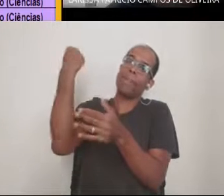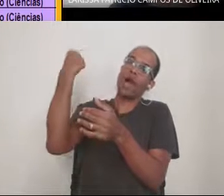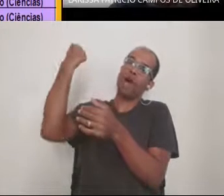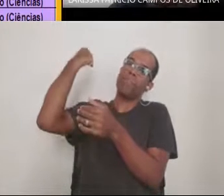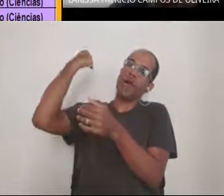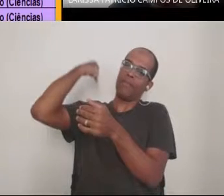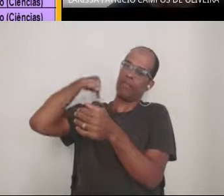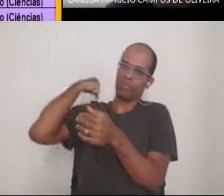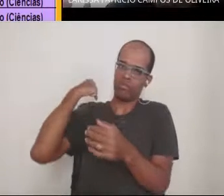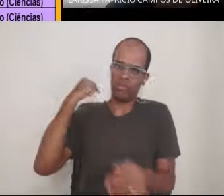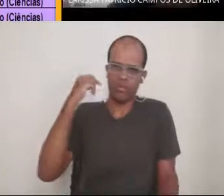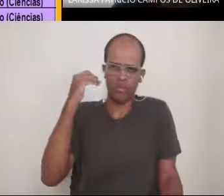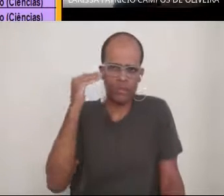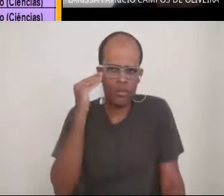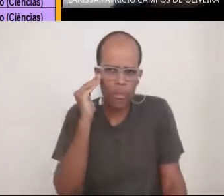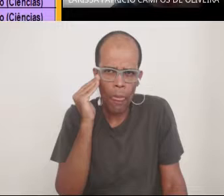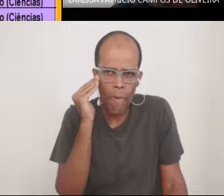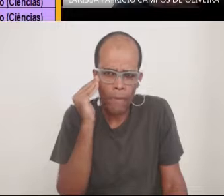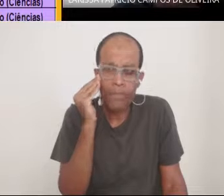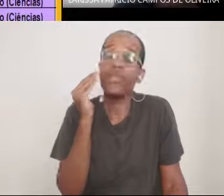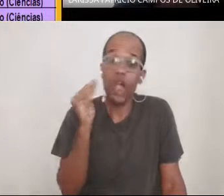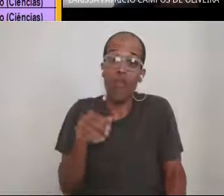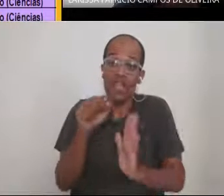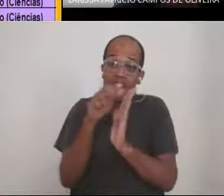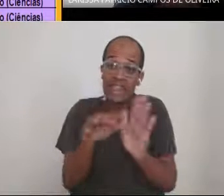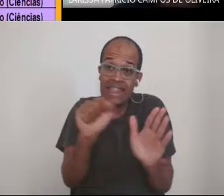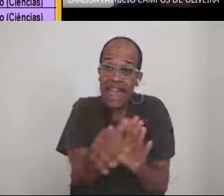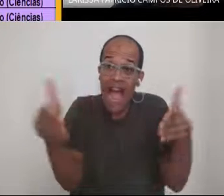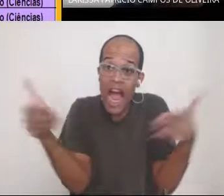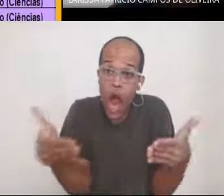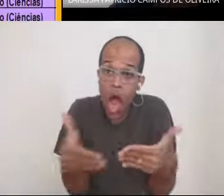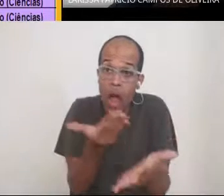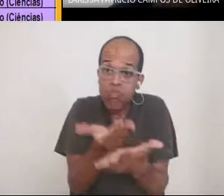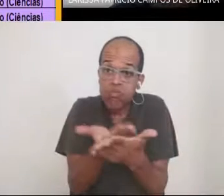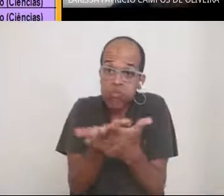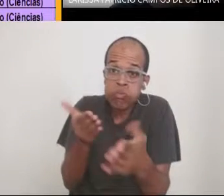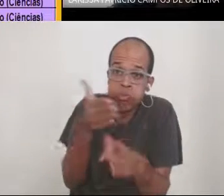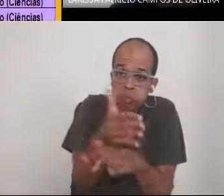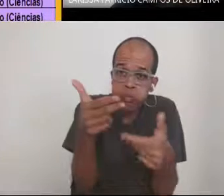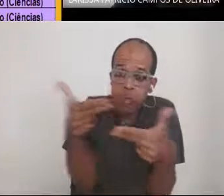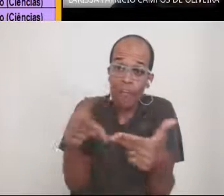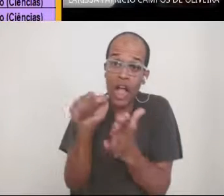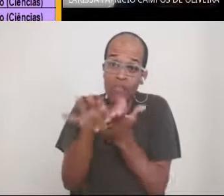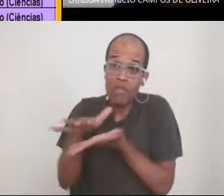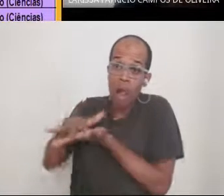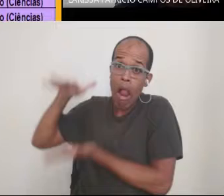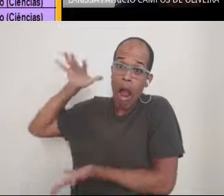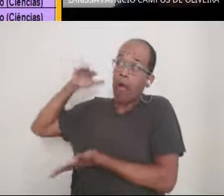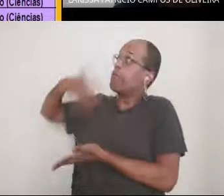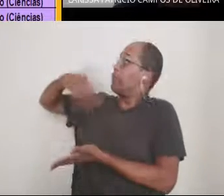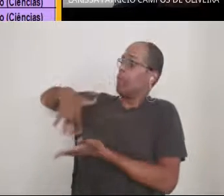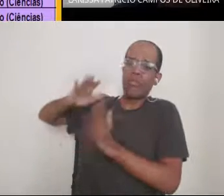mais recentes, tá bom? Façam as últimas atividades que os professores lançarem, tá? Se vocês tiverem dúvida também, conversem